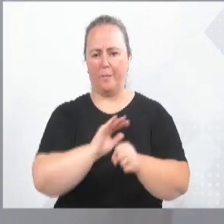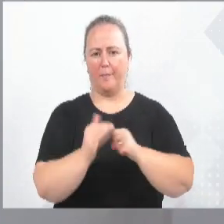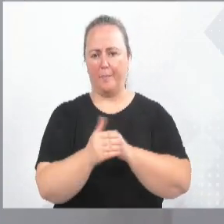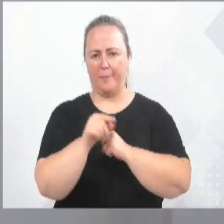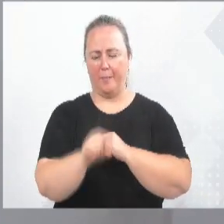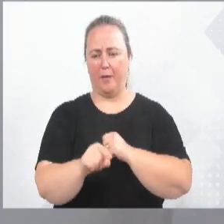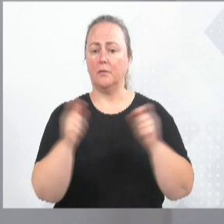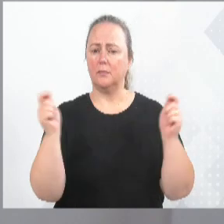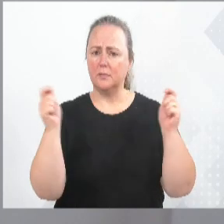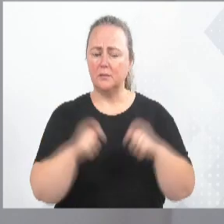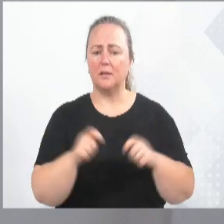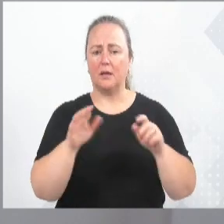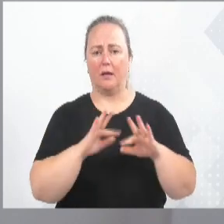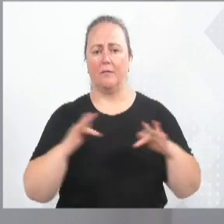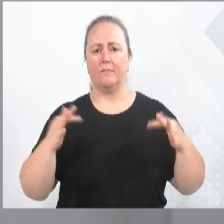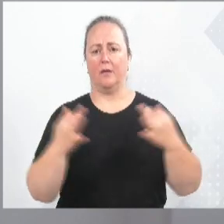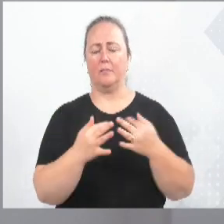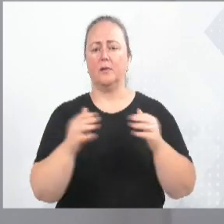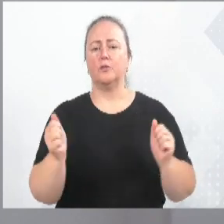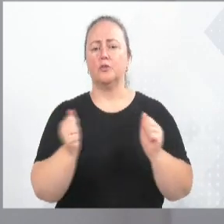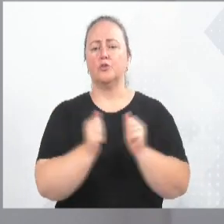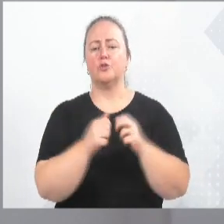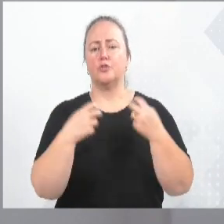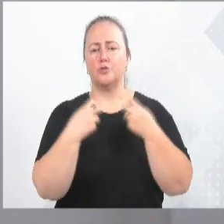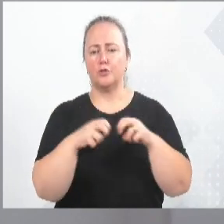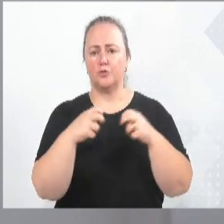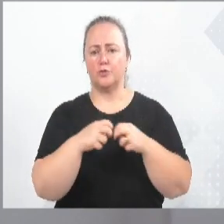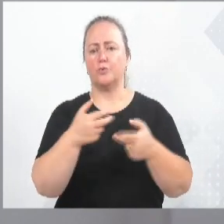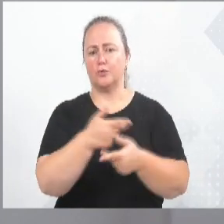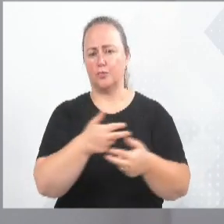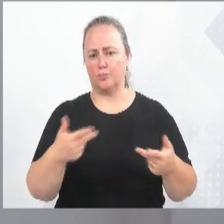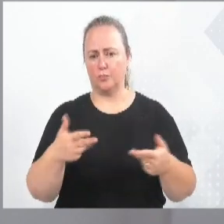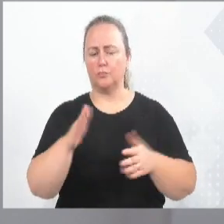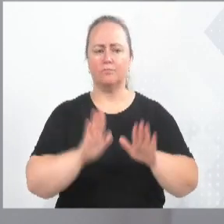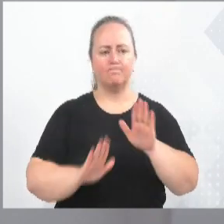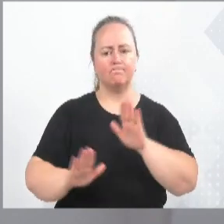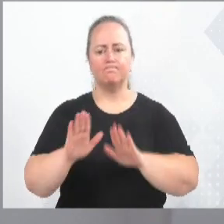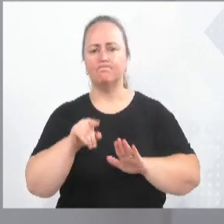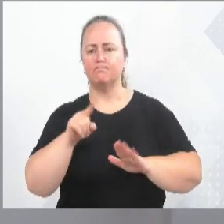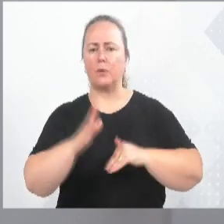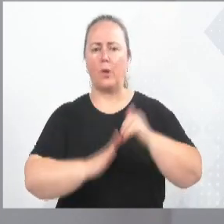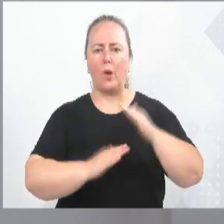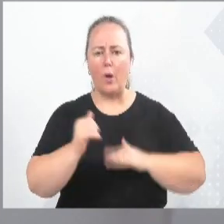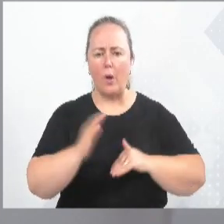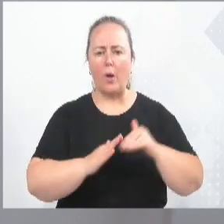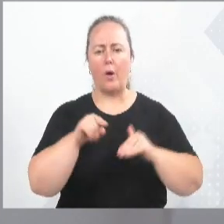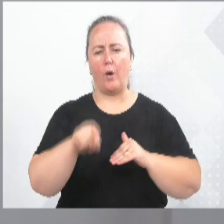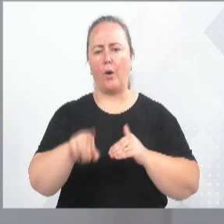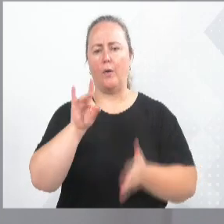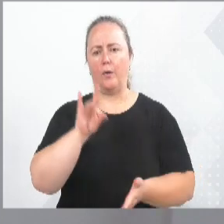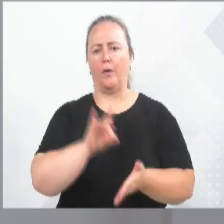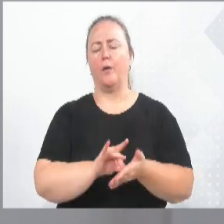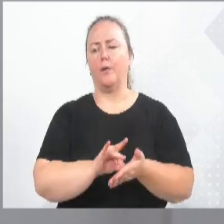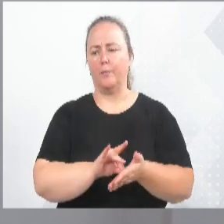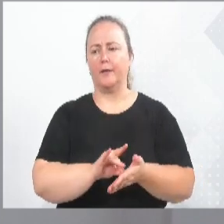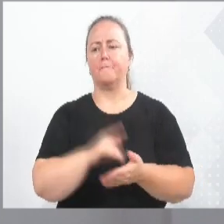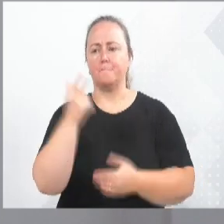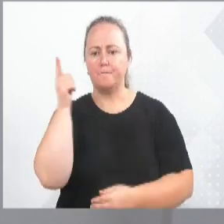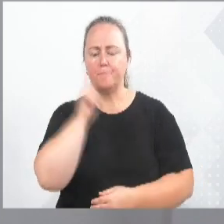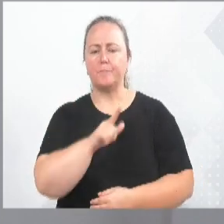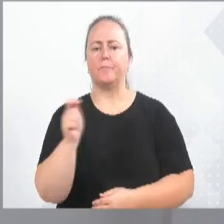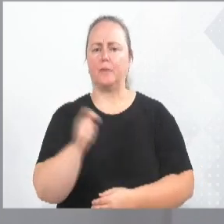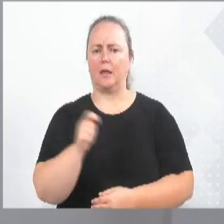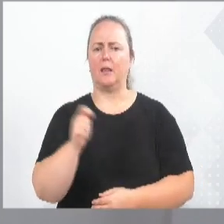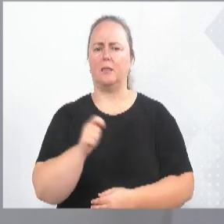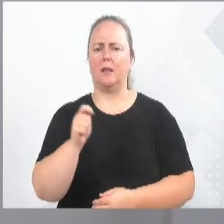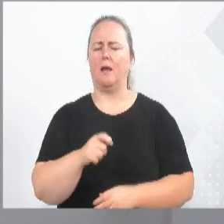ser atendidas com relação ao transporte coletivo depende dessa obra de contenção justamente para dar condições que o